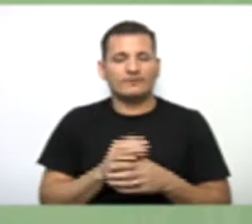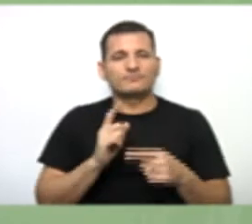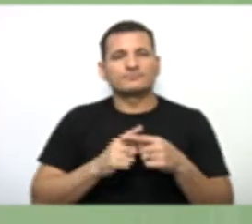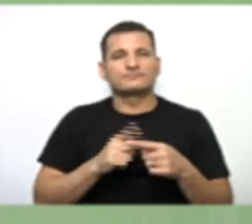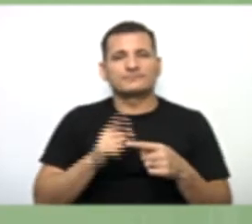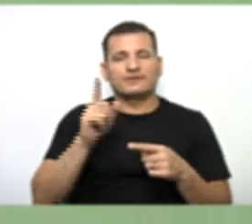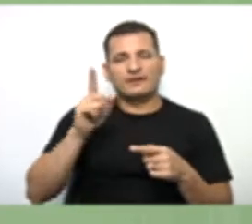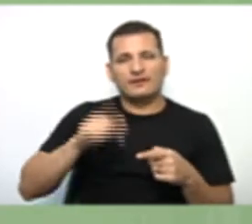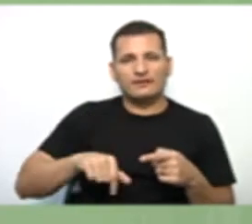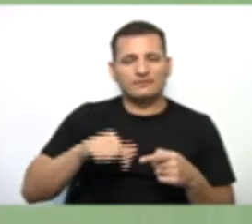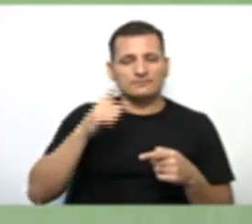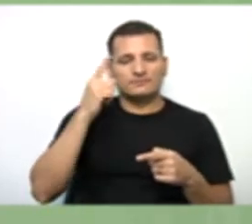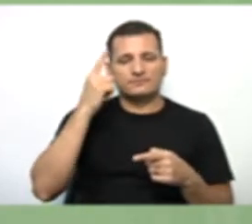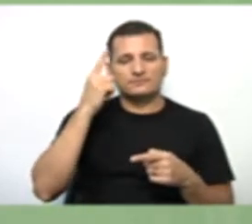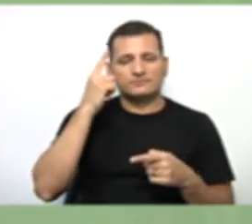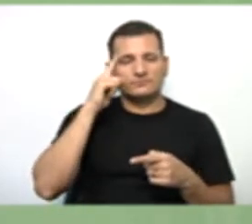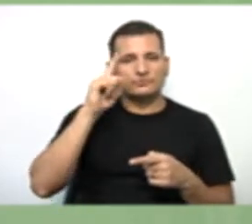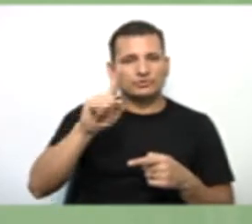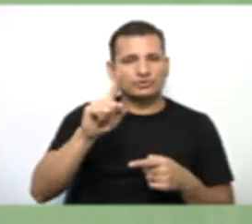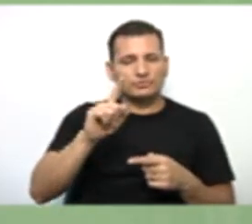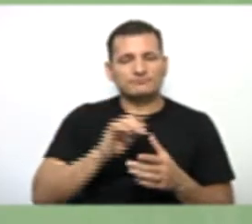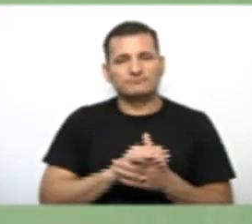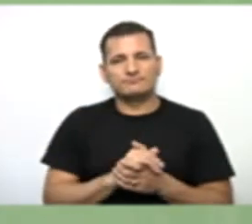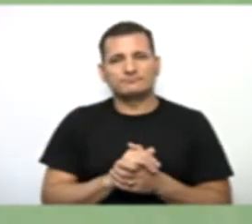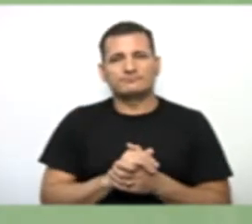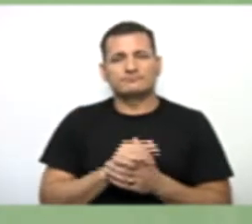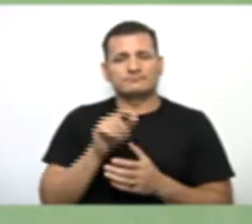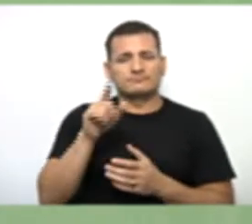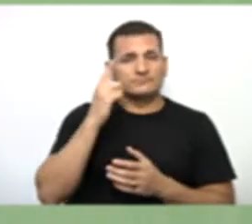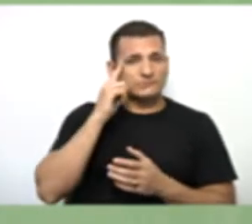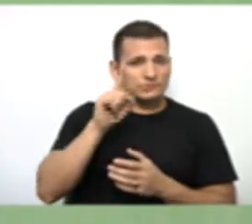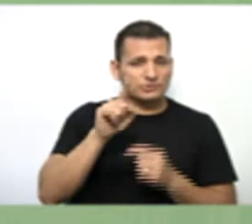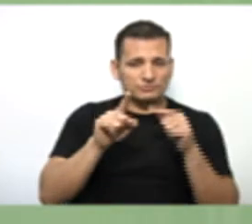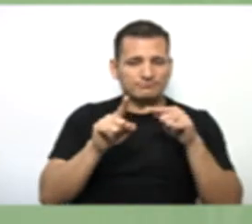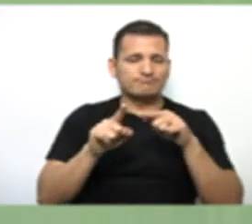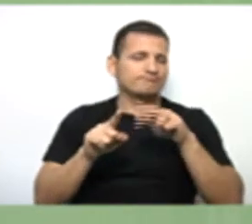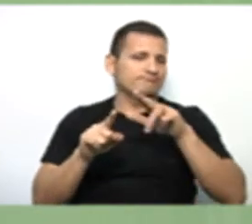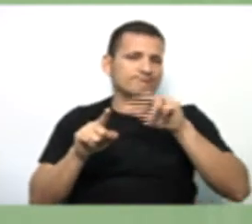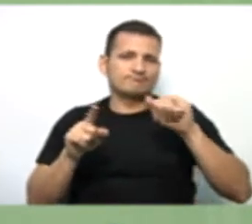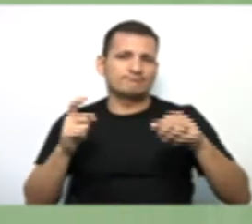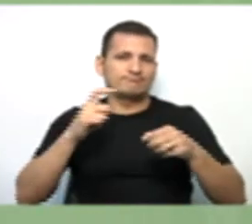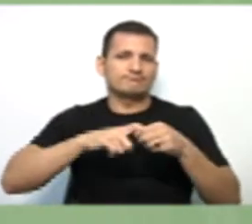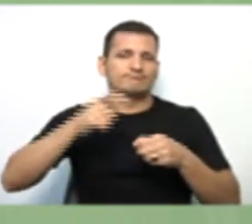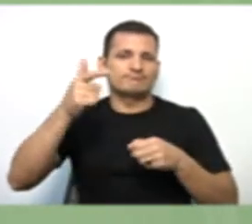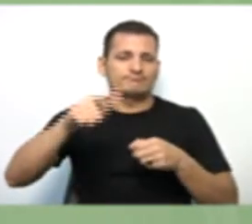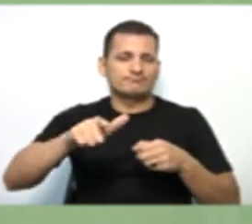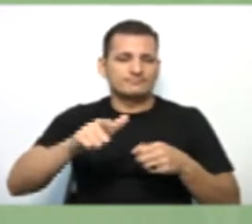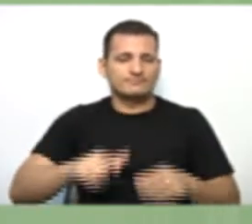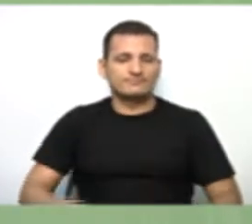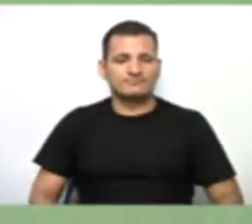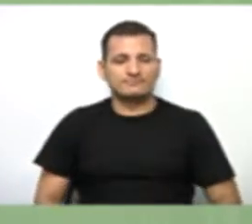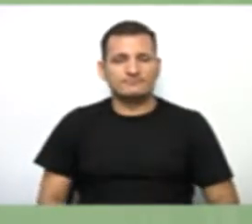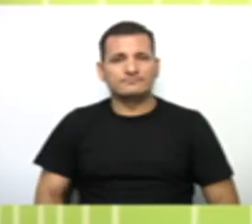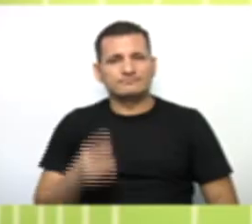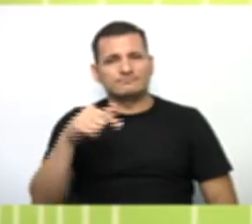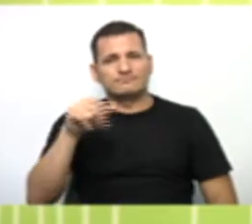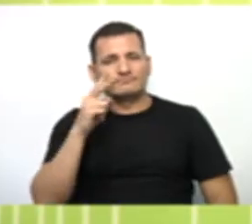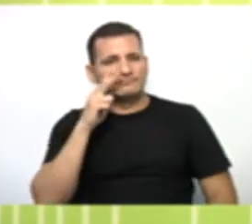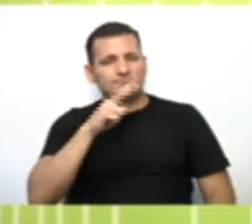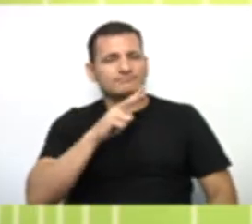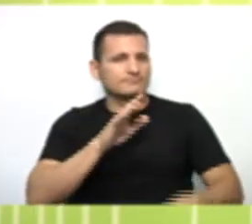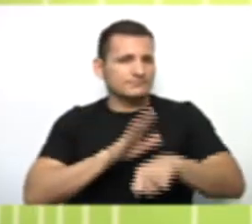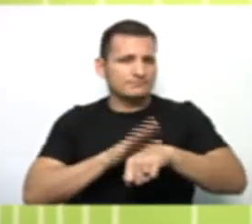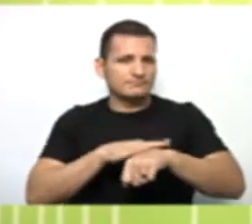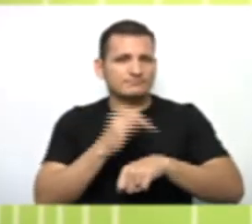um dia, né? E esse dia não voltará mais. Está vendo a importância do